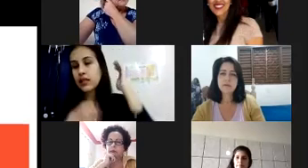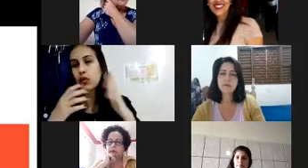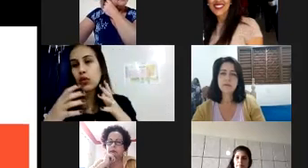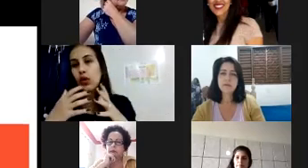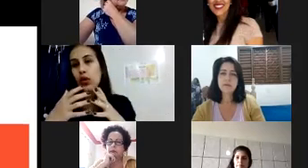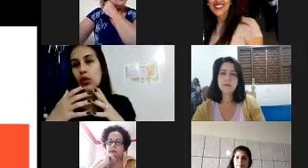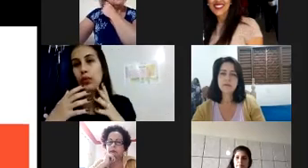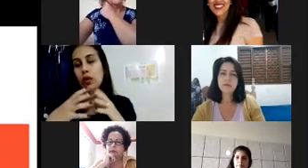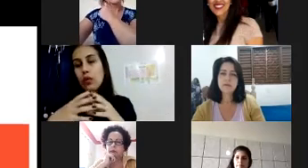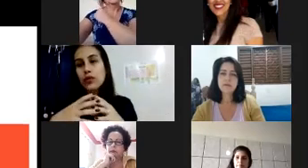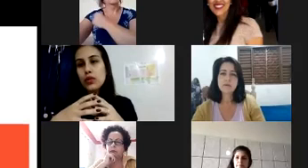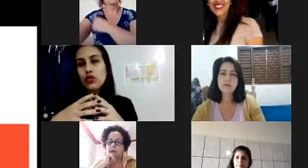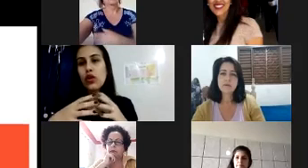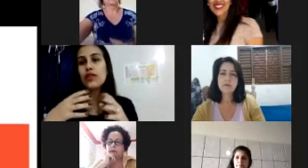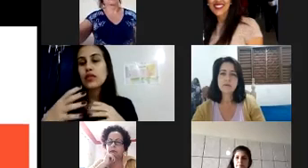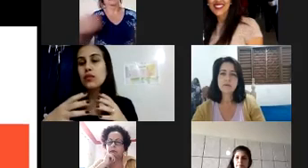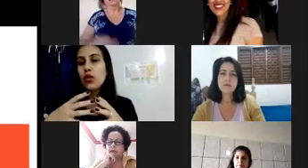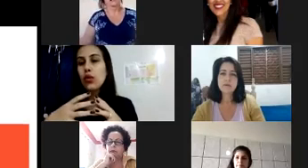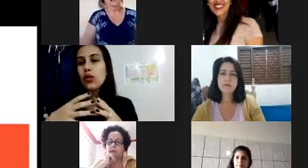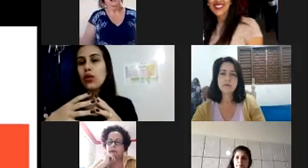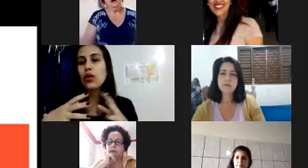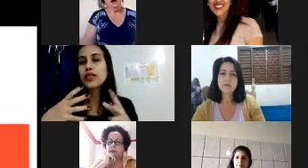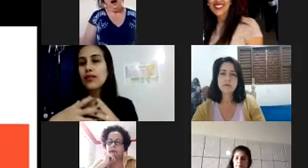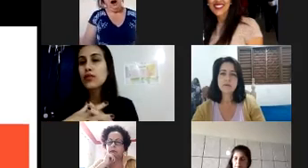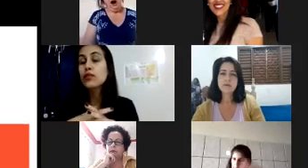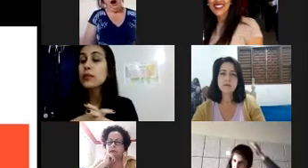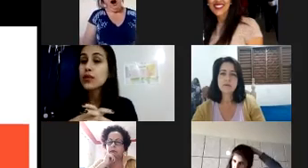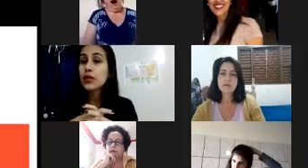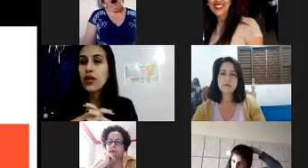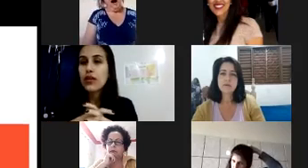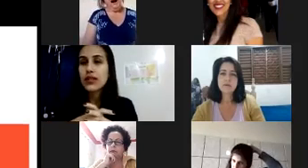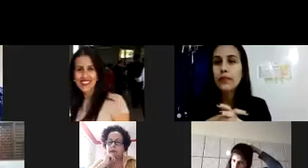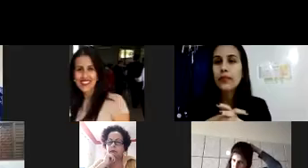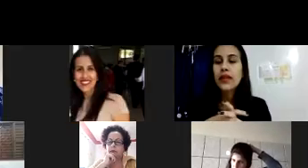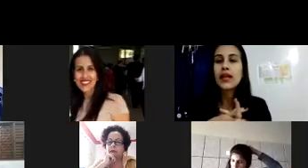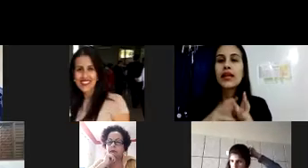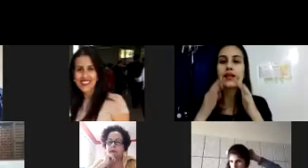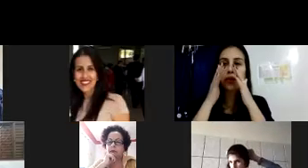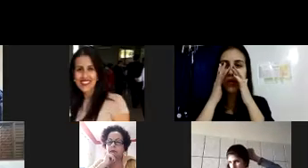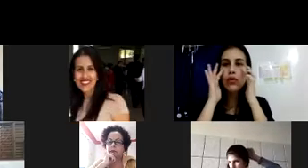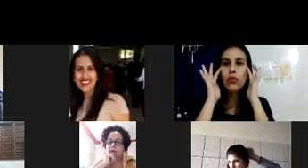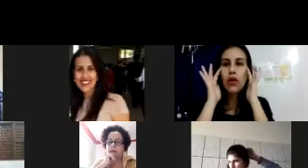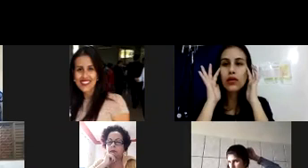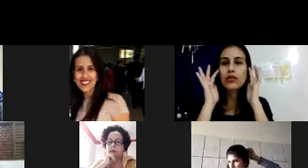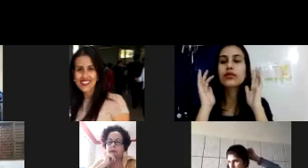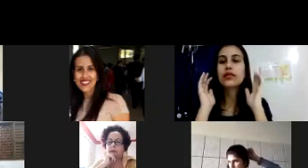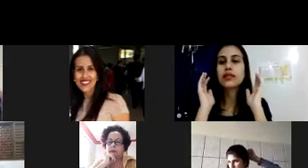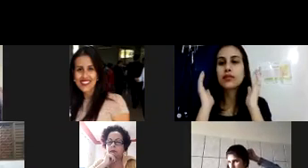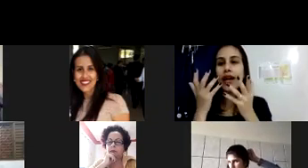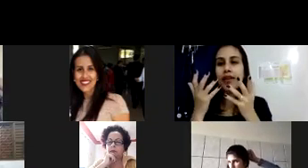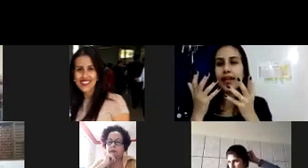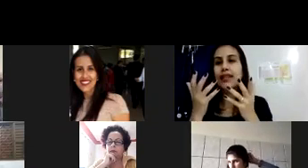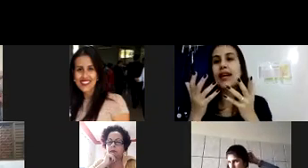Ele simulou, pegou uma pessoa jovem, simulou como se ela fosse uma pessoa idosa. Então, colocou um óculos